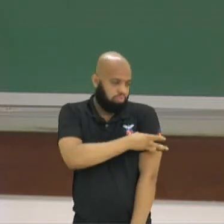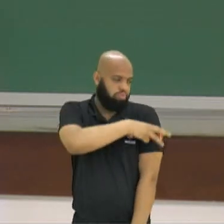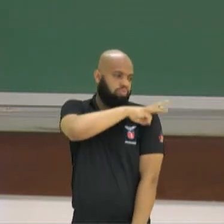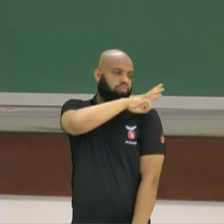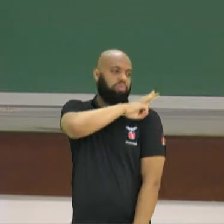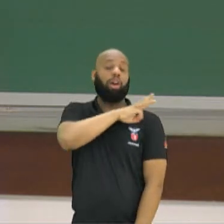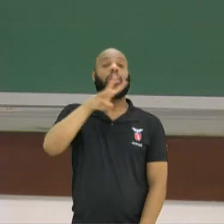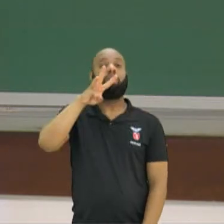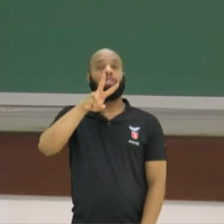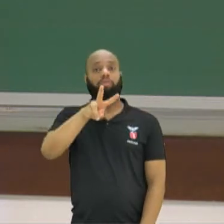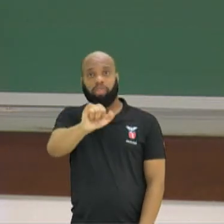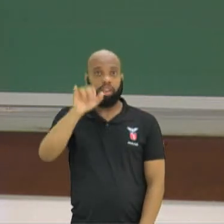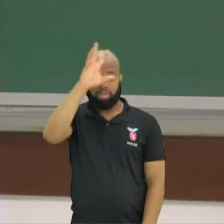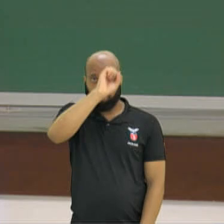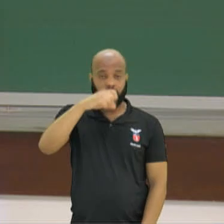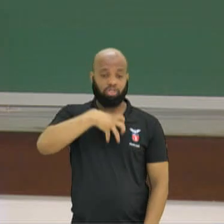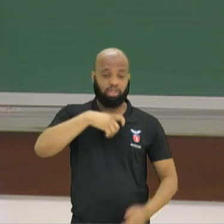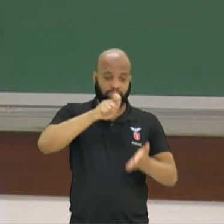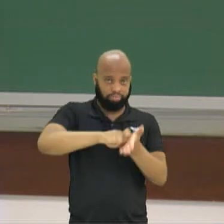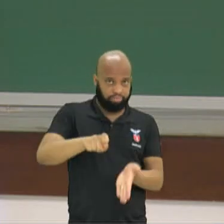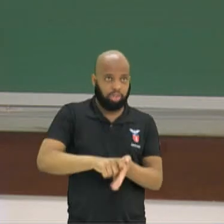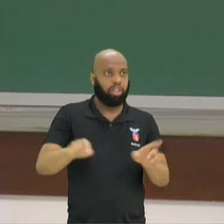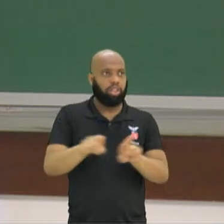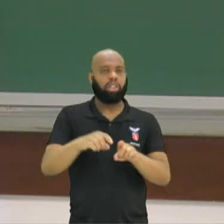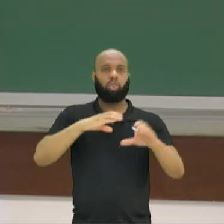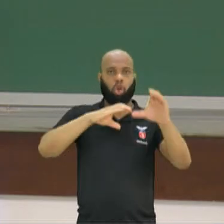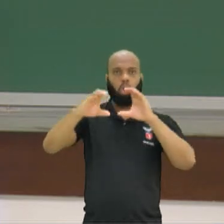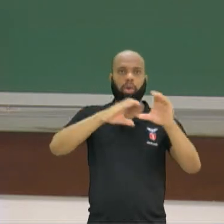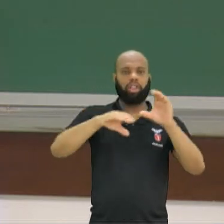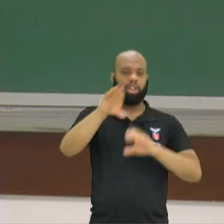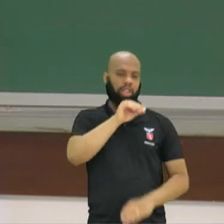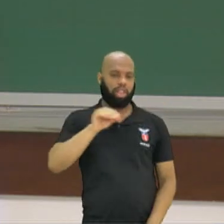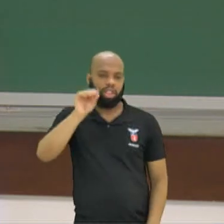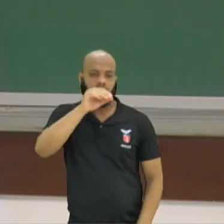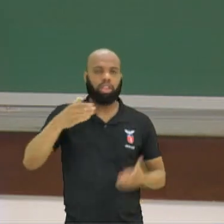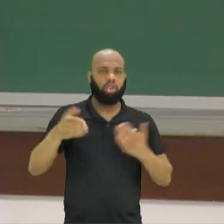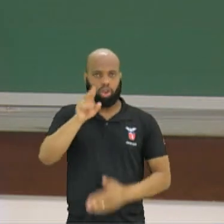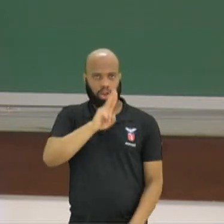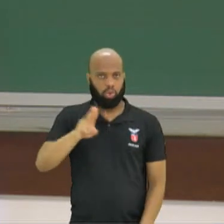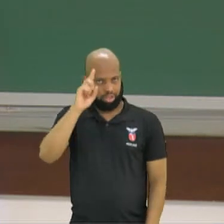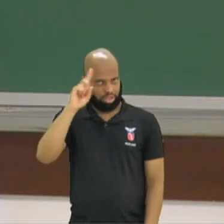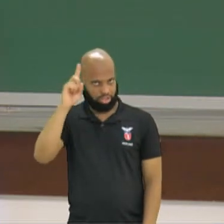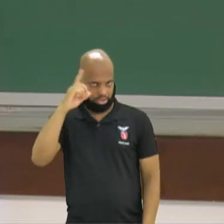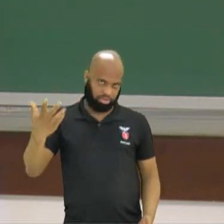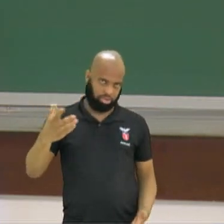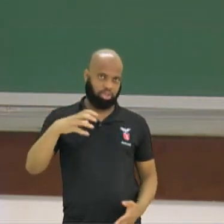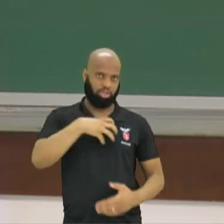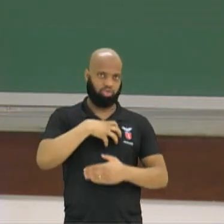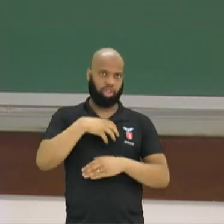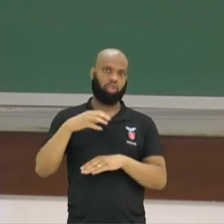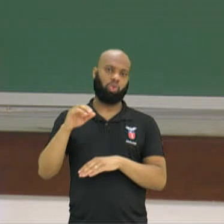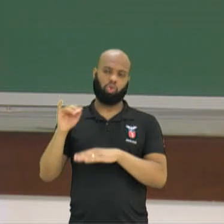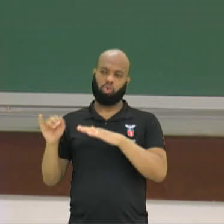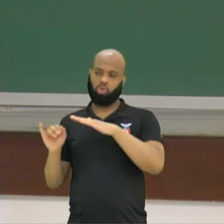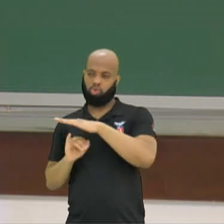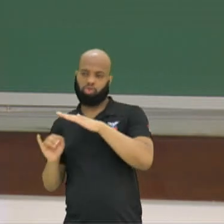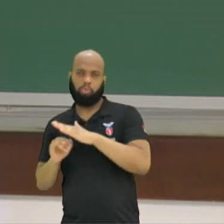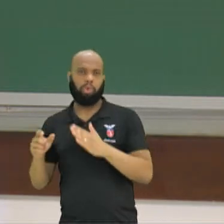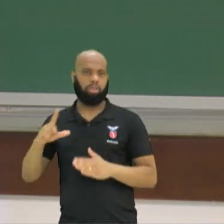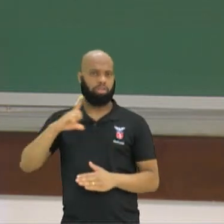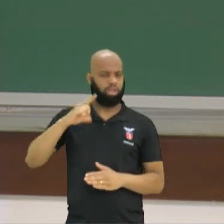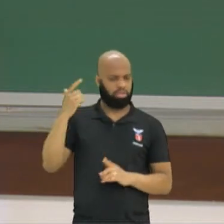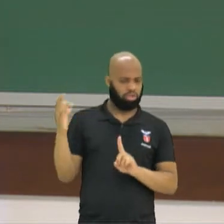a comunicação escrita, beleza? A comunicação oral, que é essa que a gente usa no nosso dia a dia, a coloquial, essa a gente já